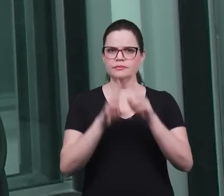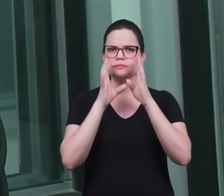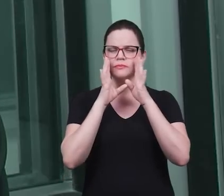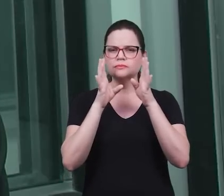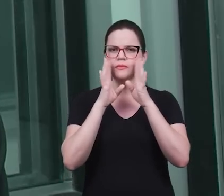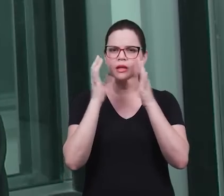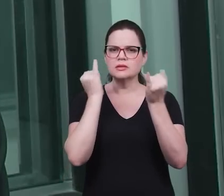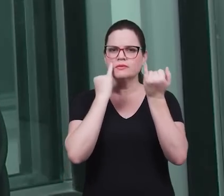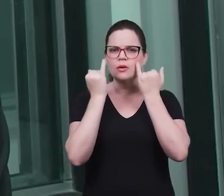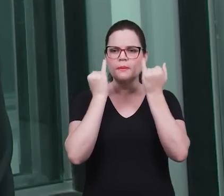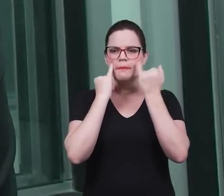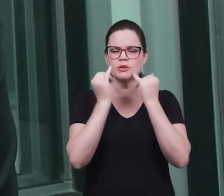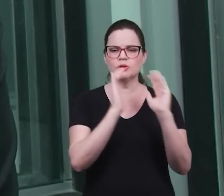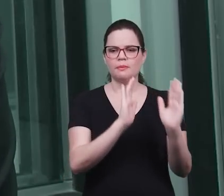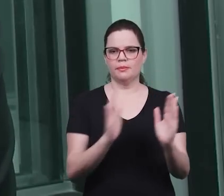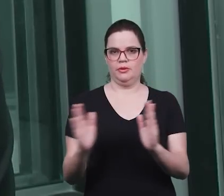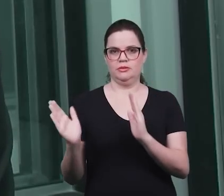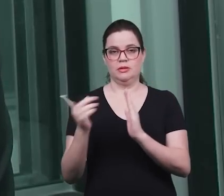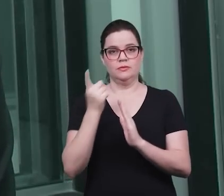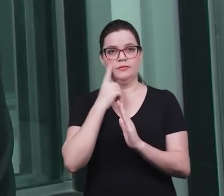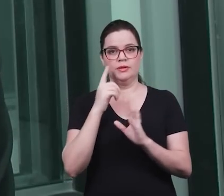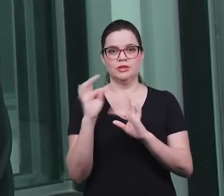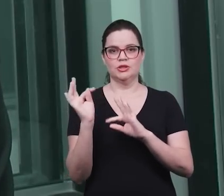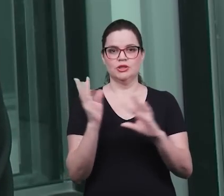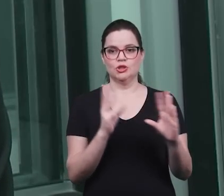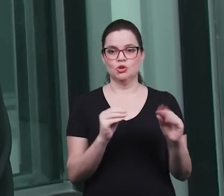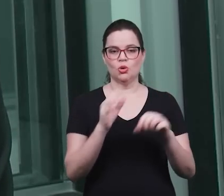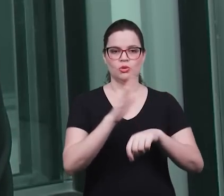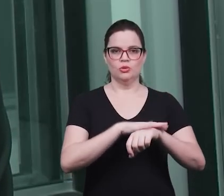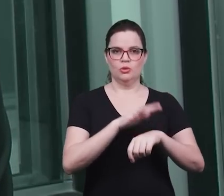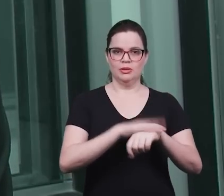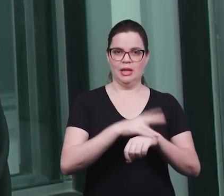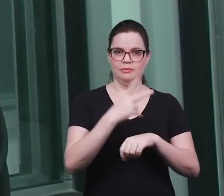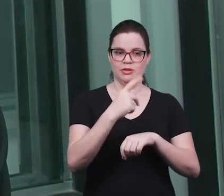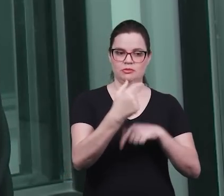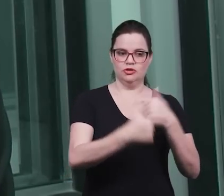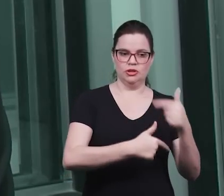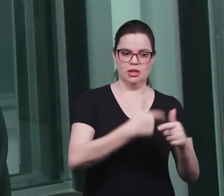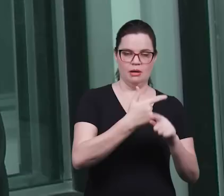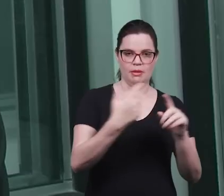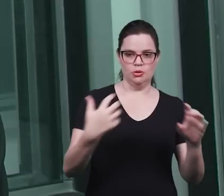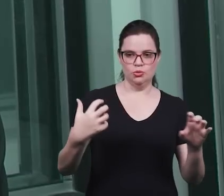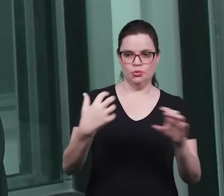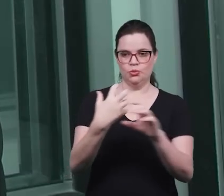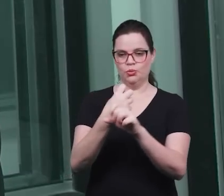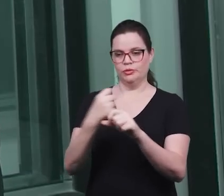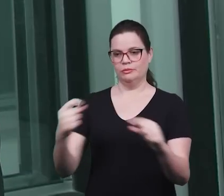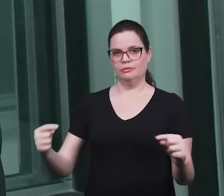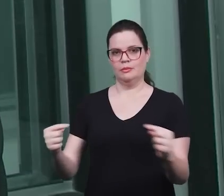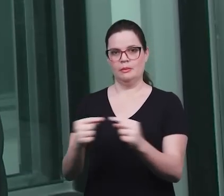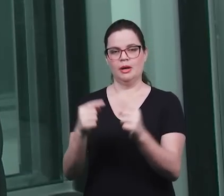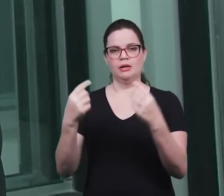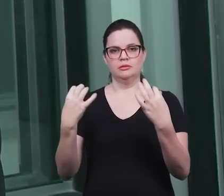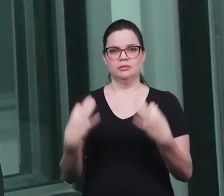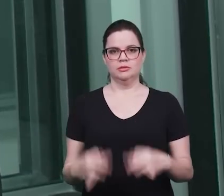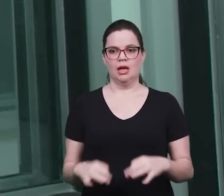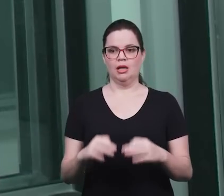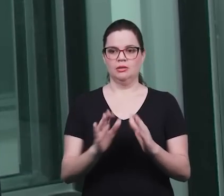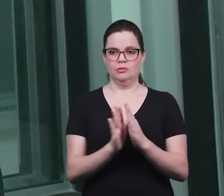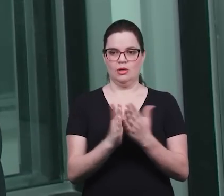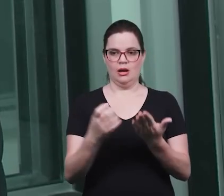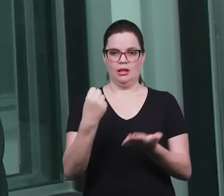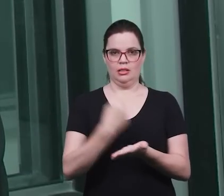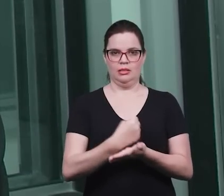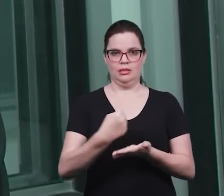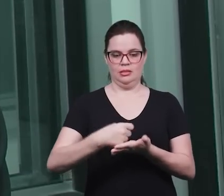que estão ali no processo, ver se todos os tempos que estão ali, estão batendo no processo previdenciário, estão batendo com a carteira